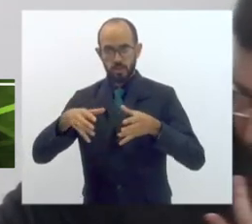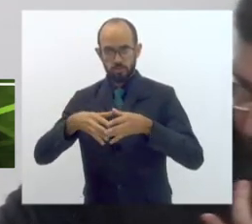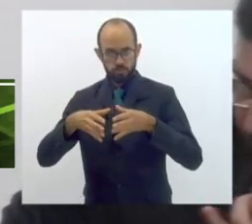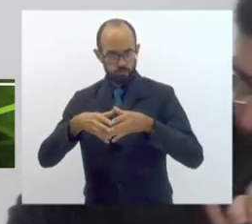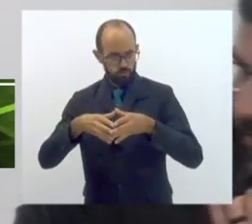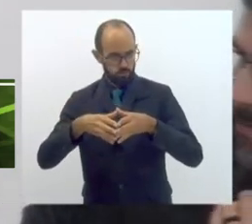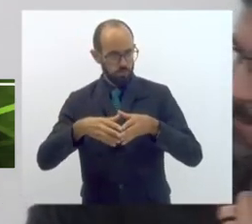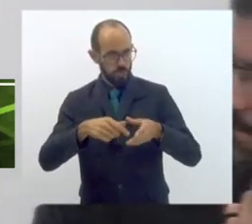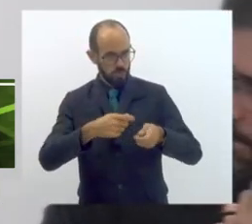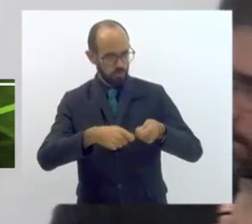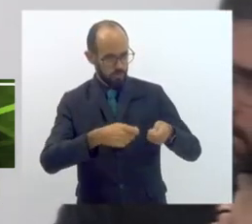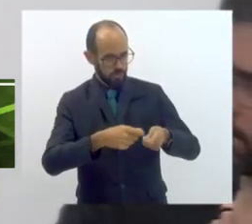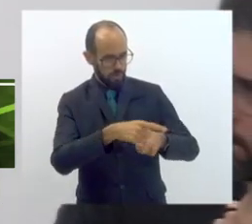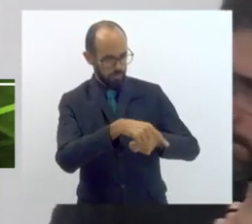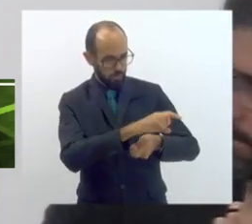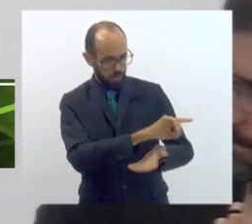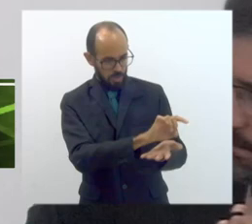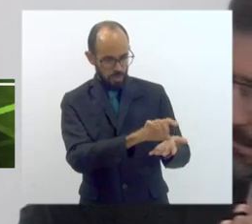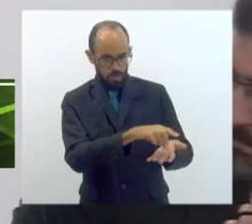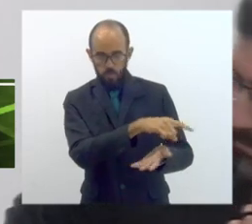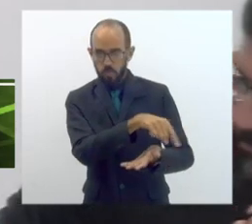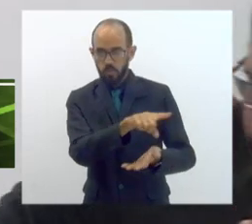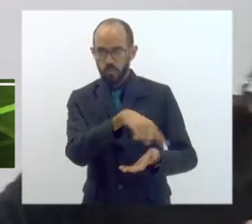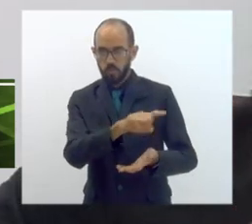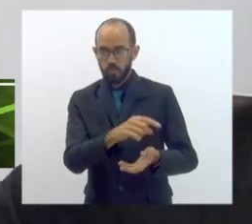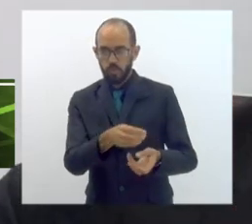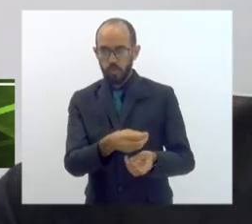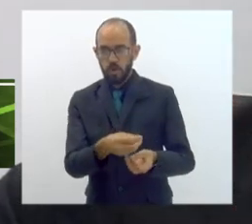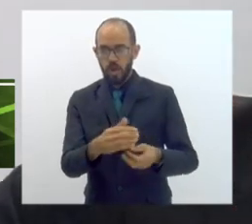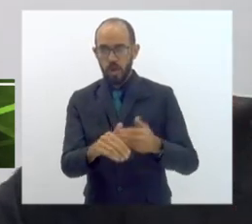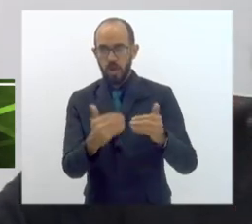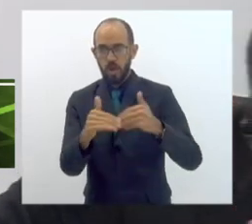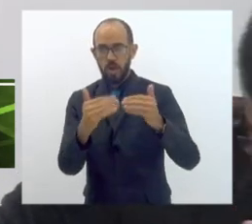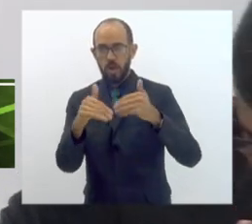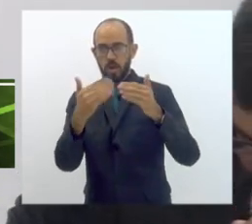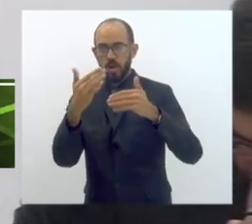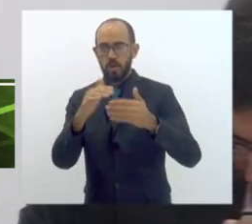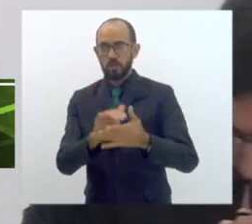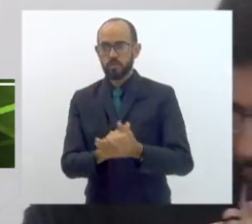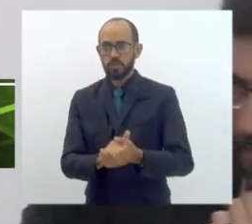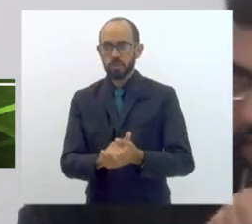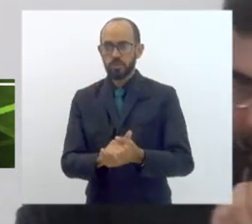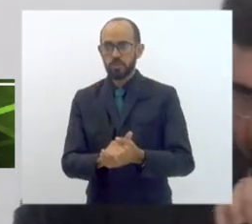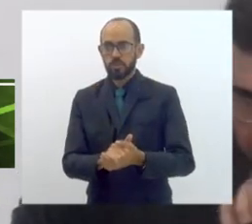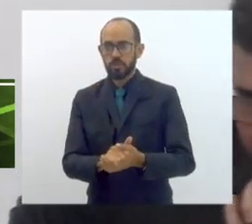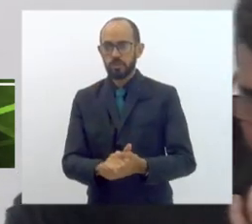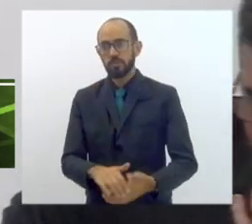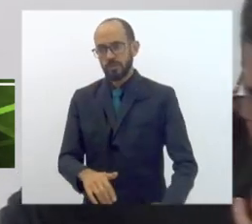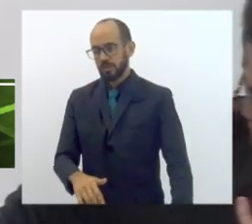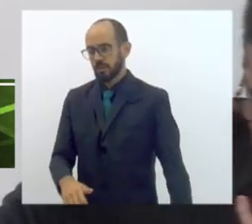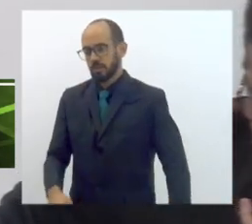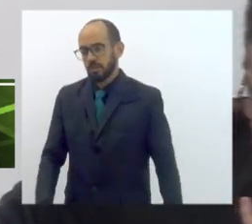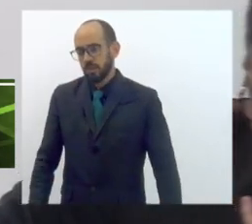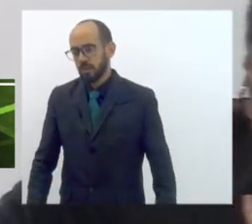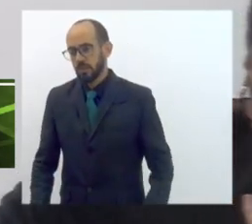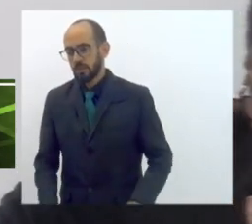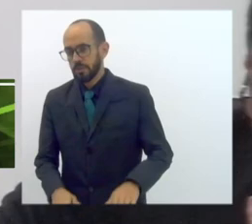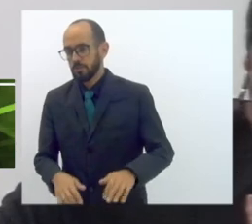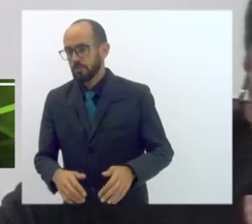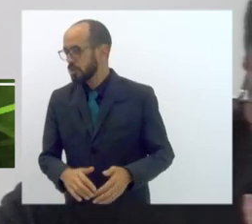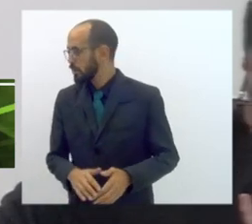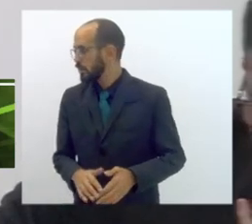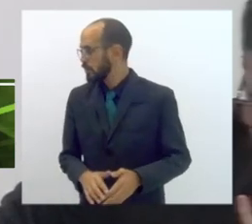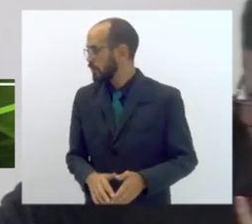vocês, abrir as portas, levar a um outro nível o debate dentro da própria Secretaria de Estado e dentro